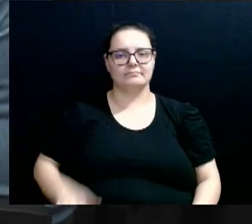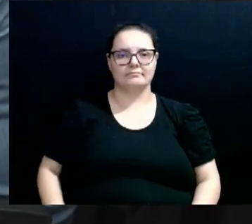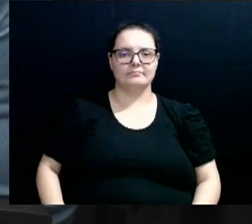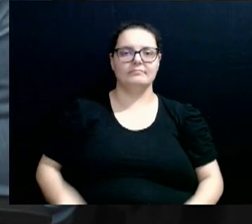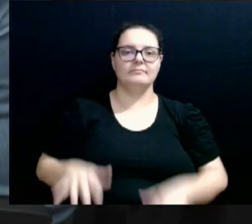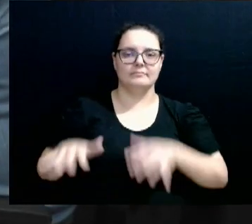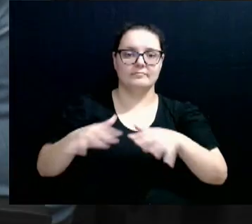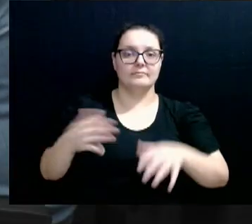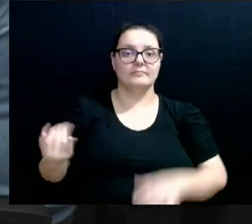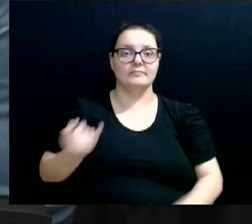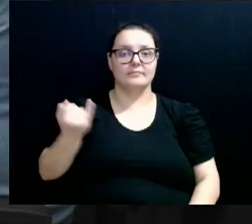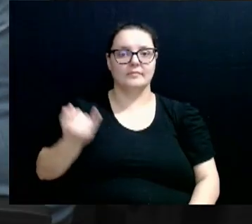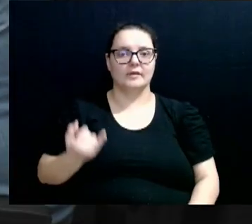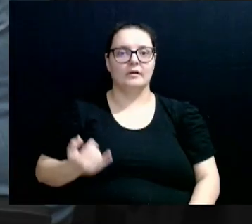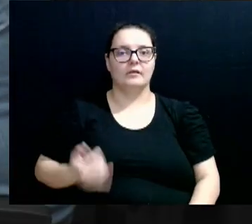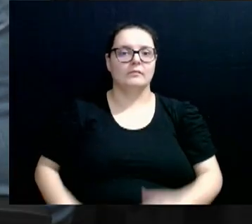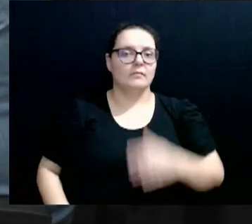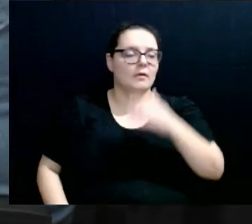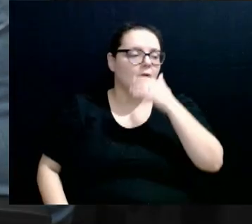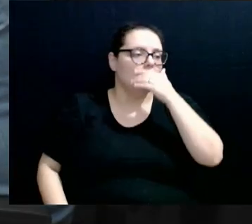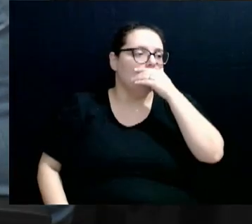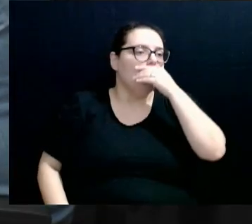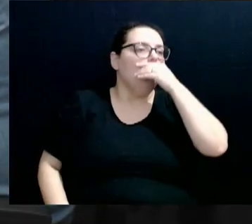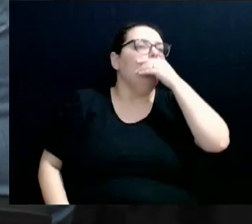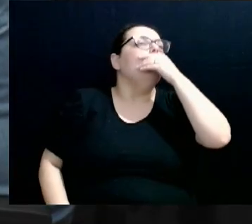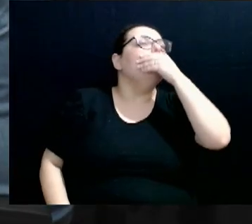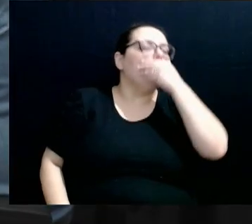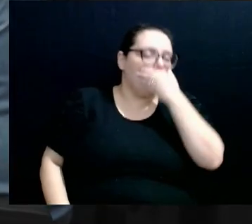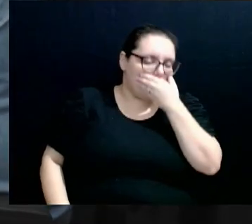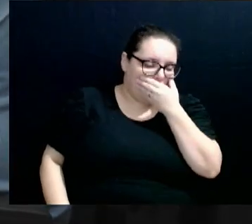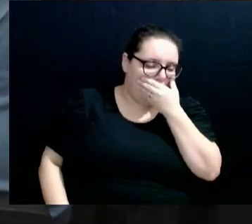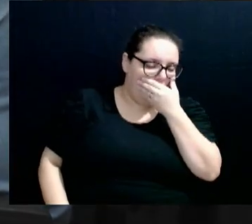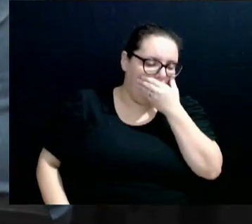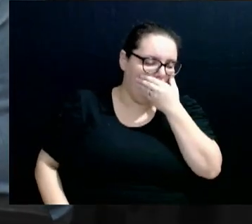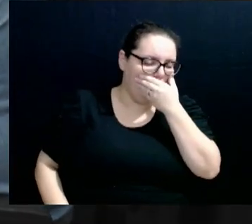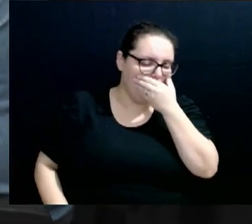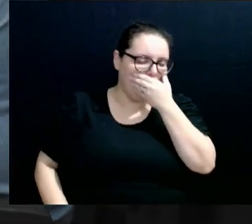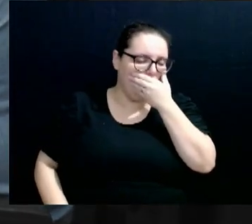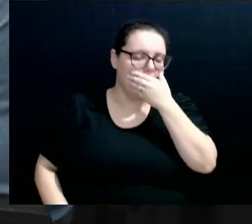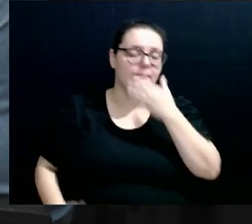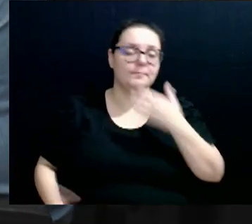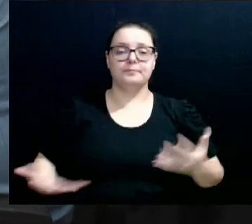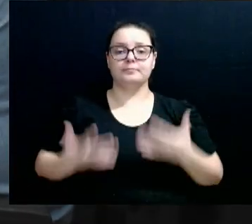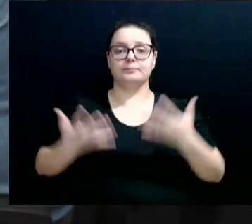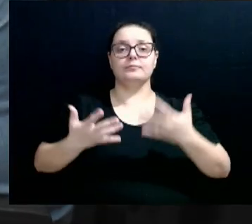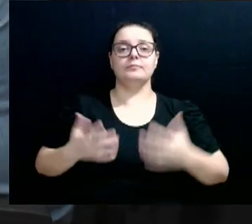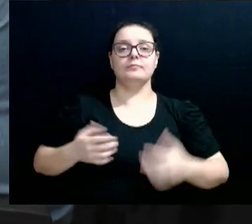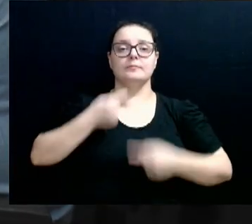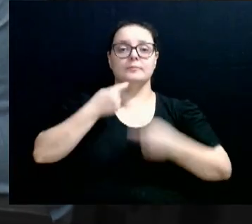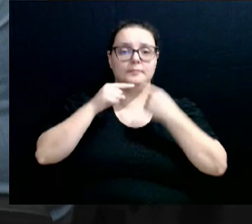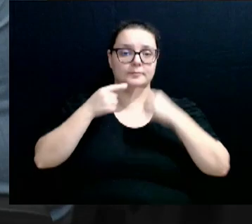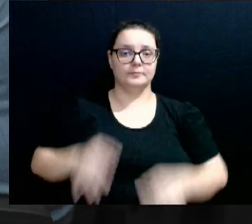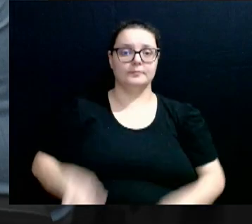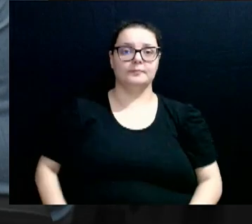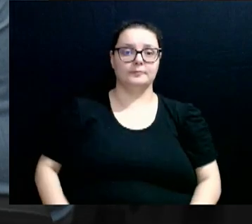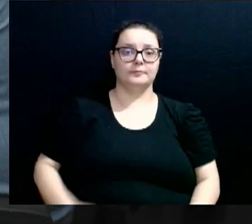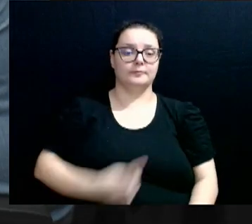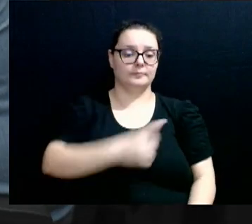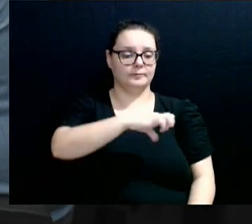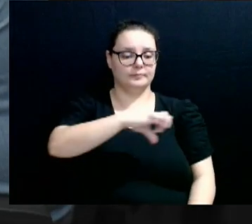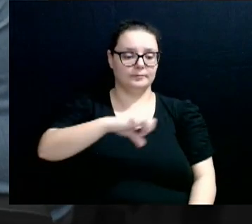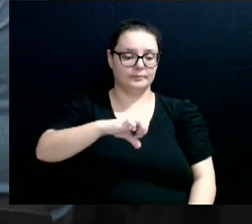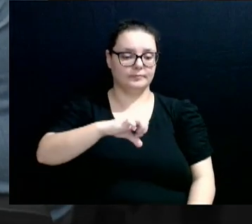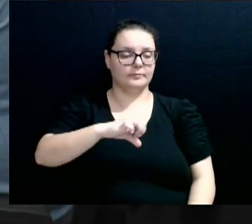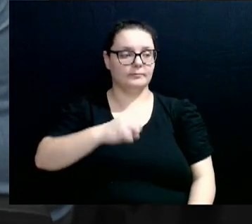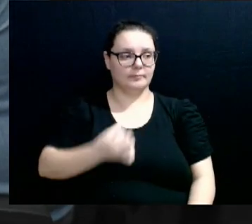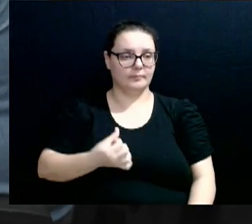estimulava a crítica. Isso é muito bacana. Ô Luiz, você se formou em História em 96, eu me formei em 97, um ano depois. Você é um